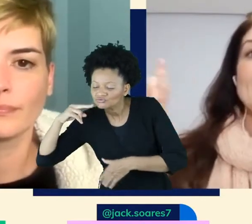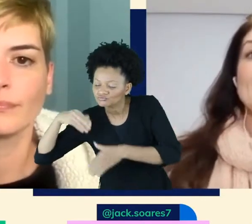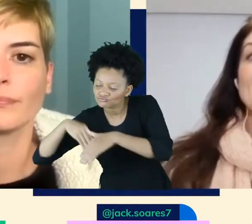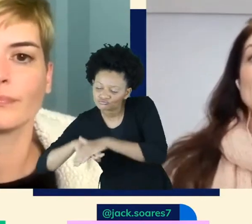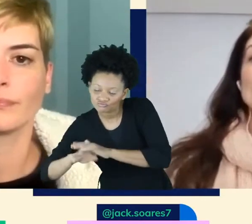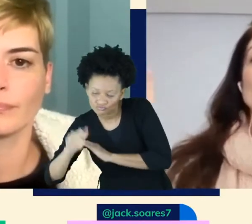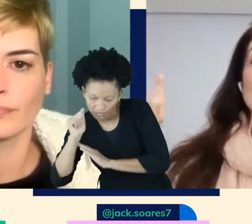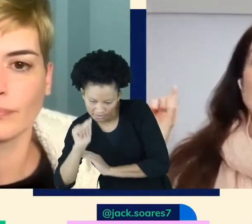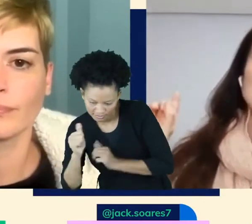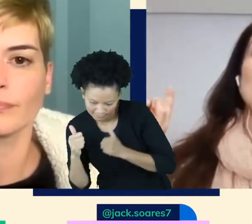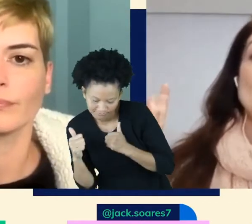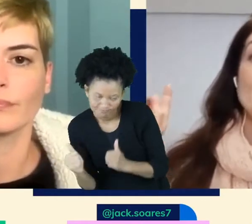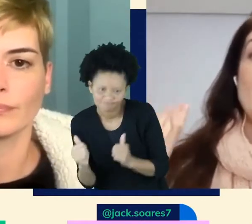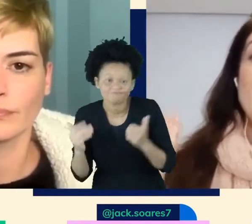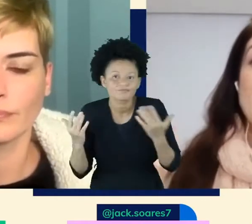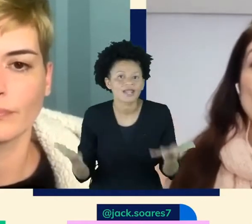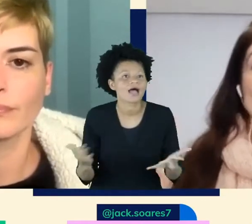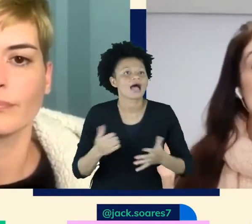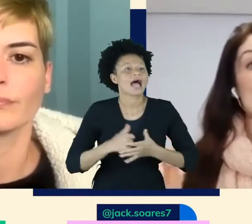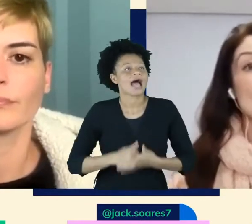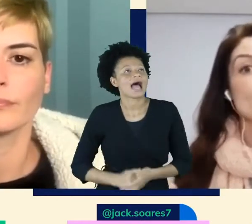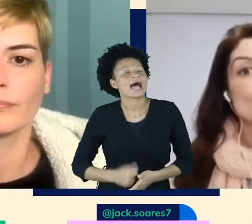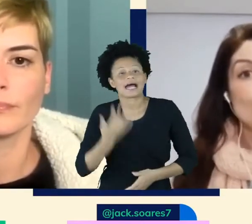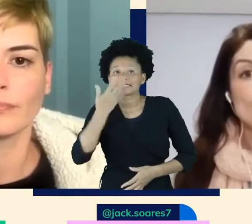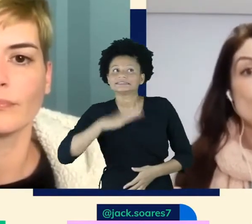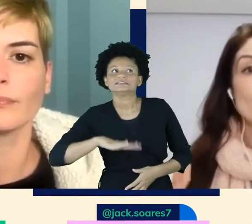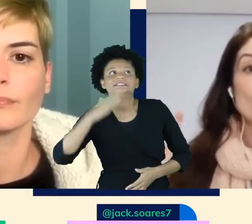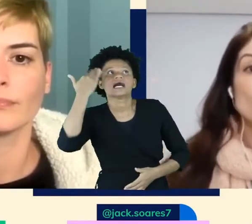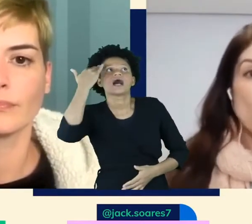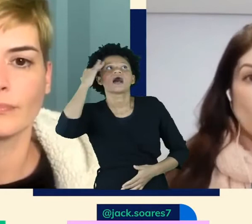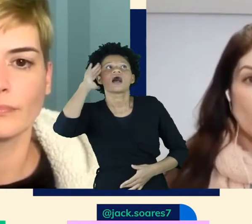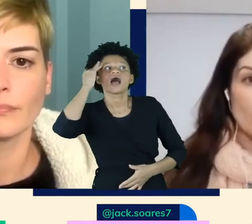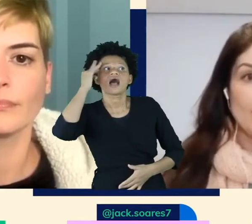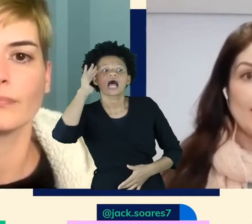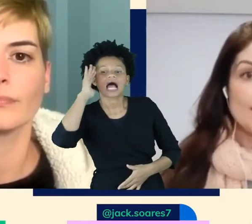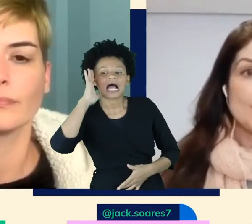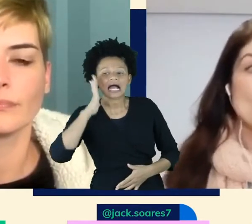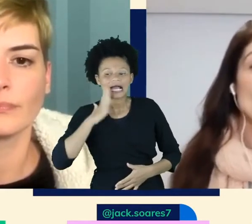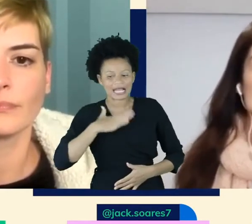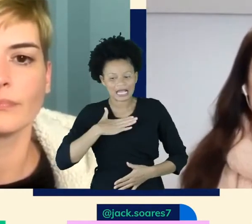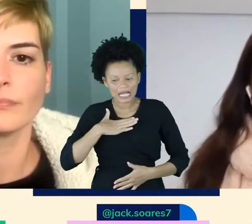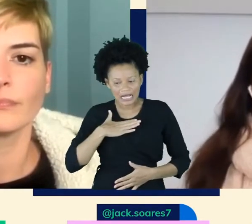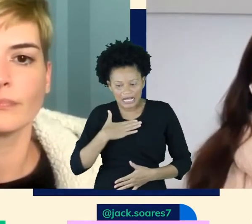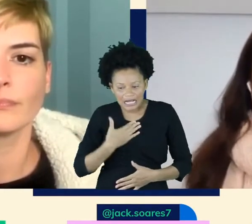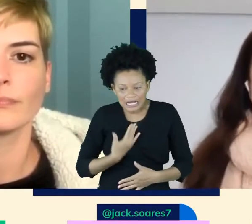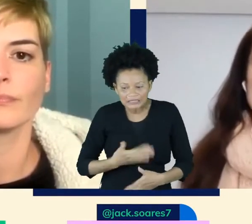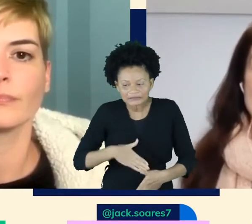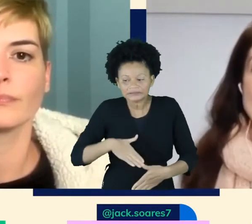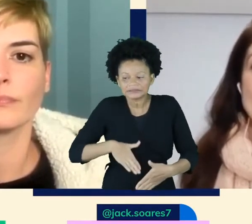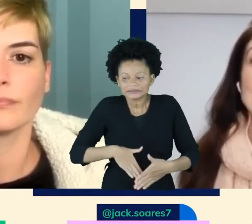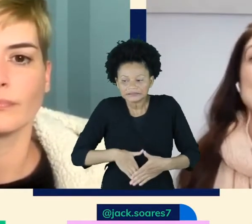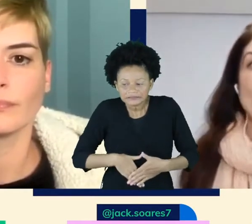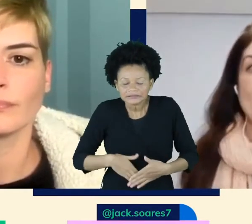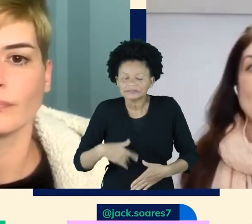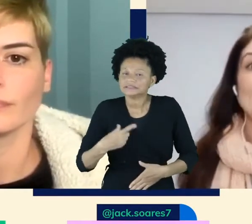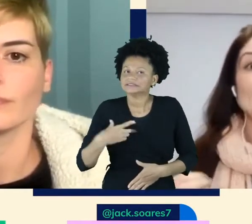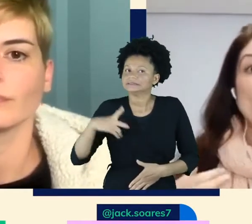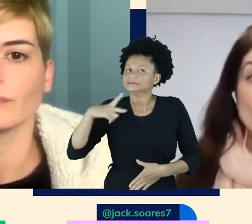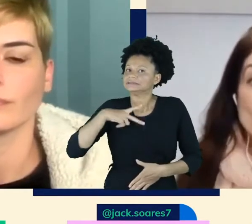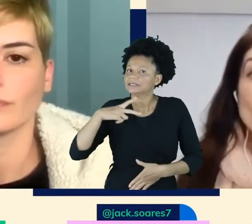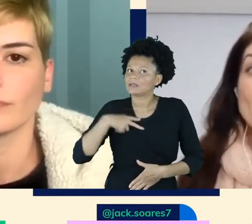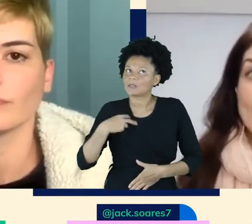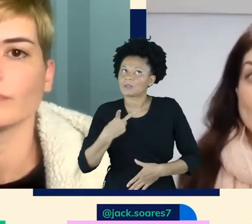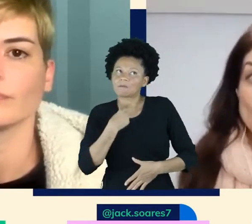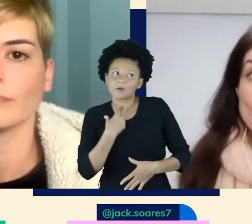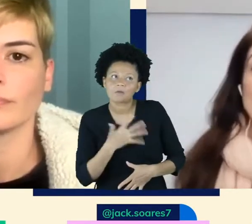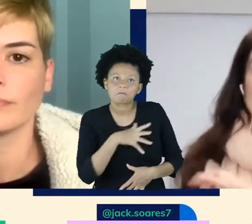é aí que a criança vai entender. Ah, olha só, parte íntima, não toca. Se eu não toco no do papai, né? Então